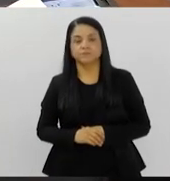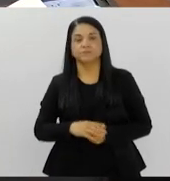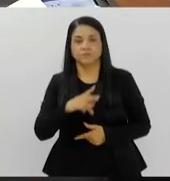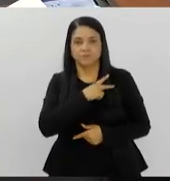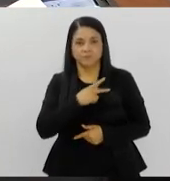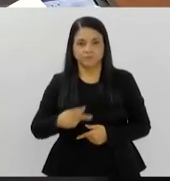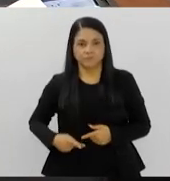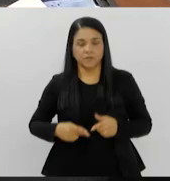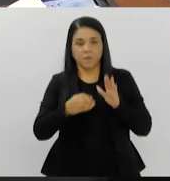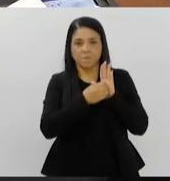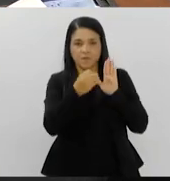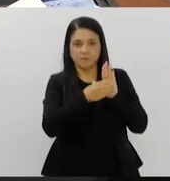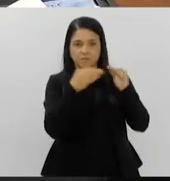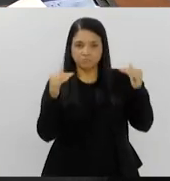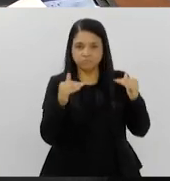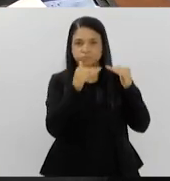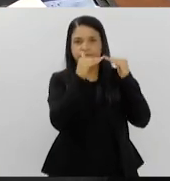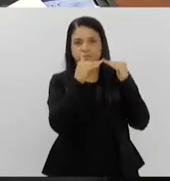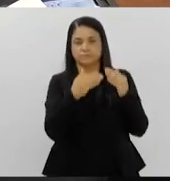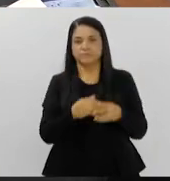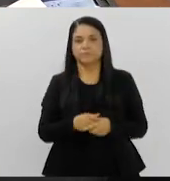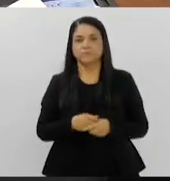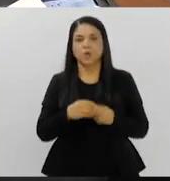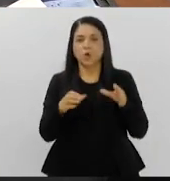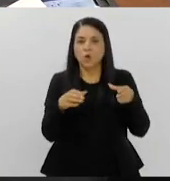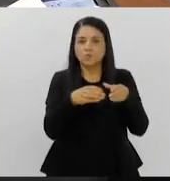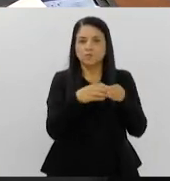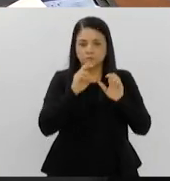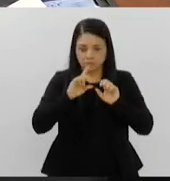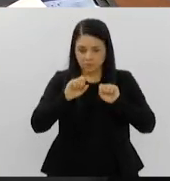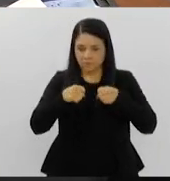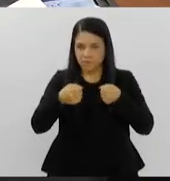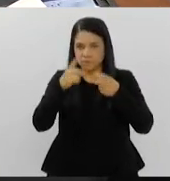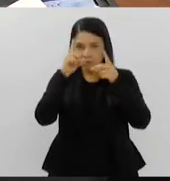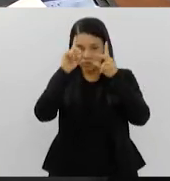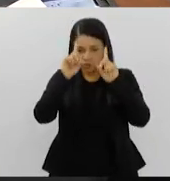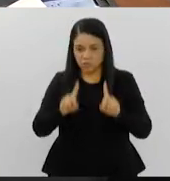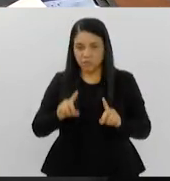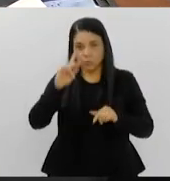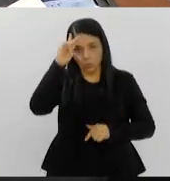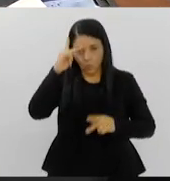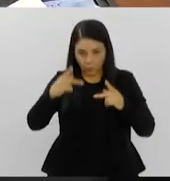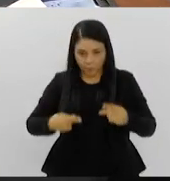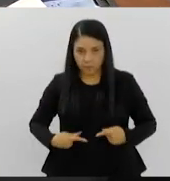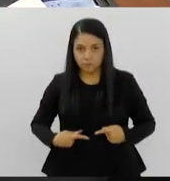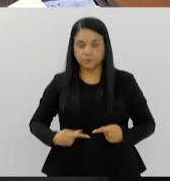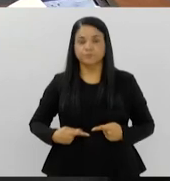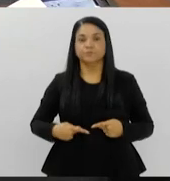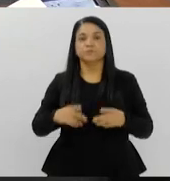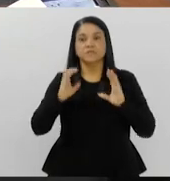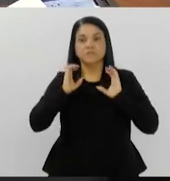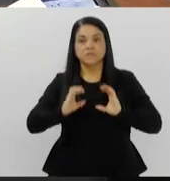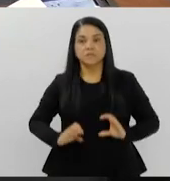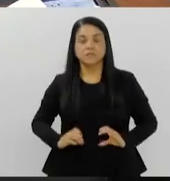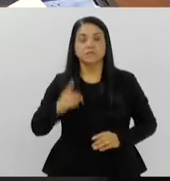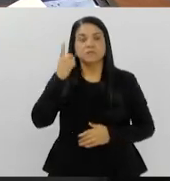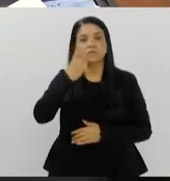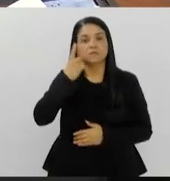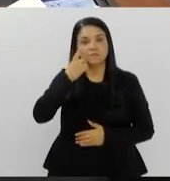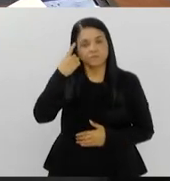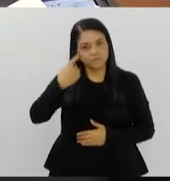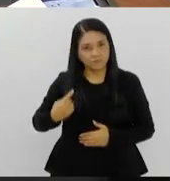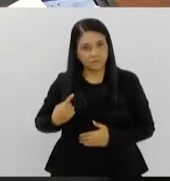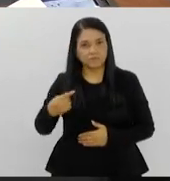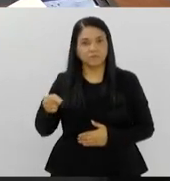Presidenta, parecer favorável. Pela Comissão de Defesa dos Direitos Humanos e Cidadania, deputada Dani Monteiro. Senhora presidenta,